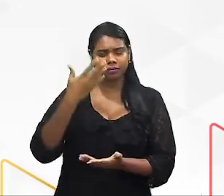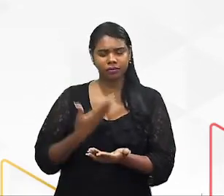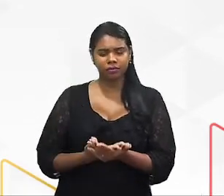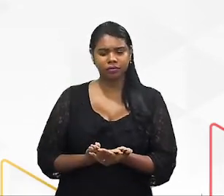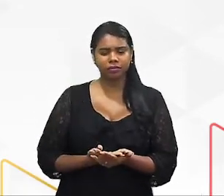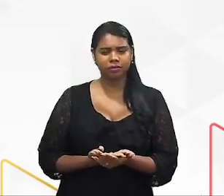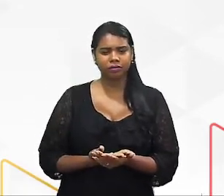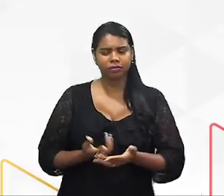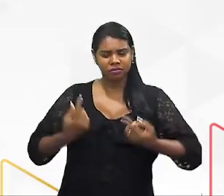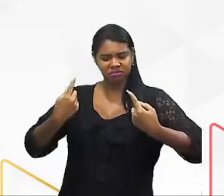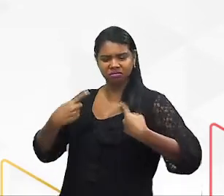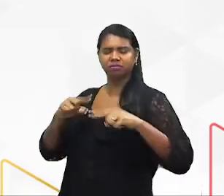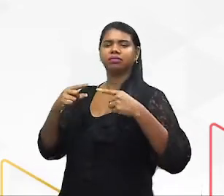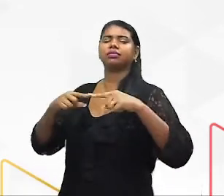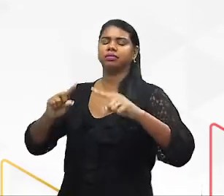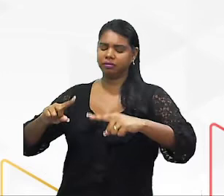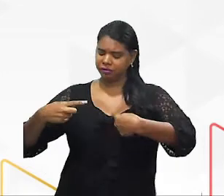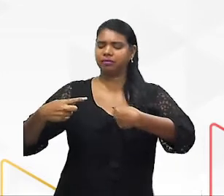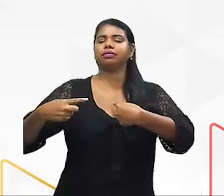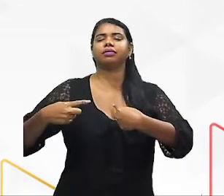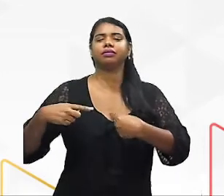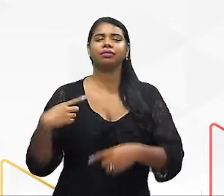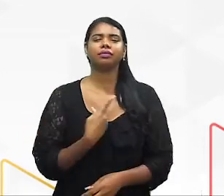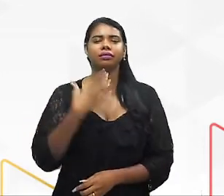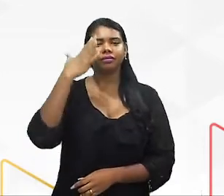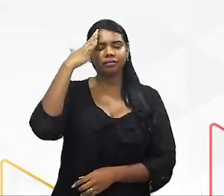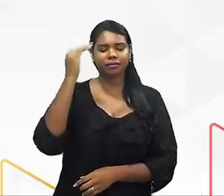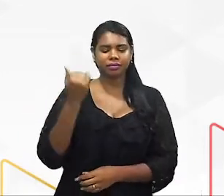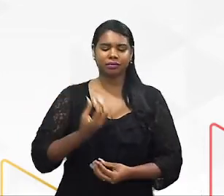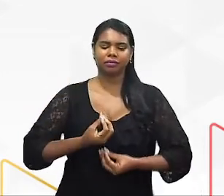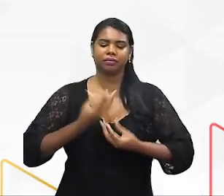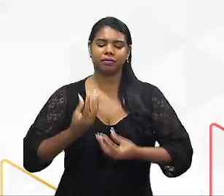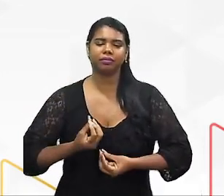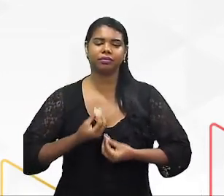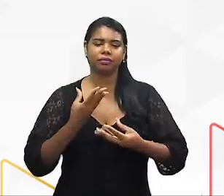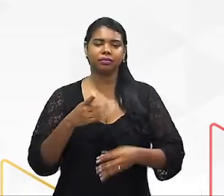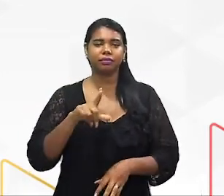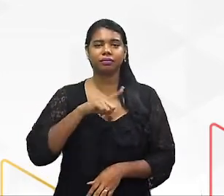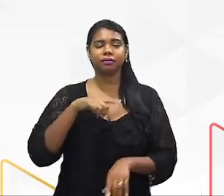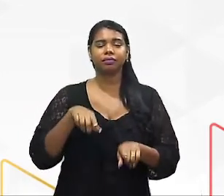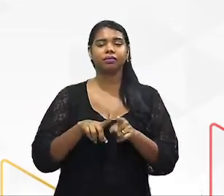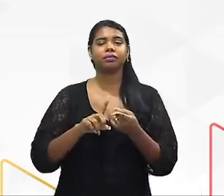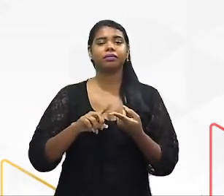traz essa provocação para a gente, né? A gente sabe que a poesia ela tem